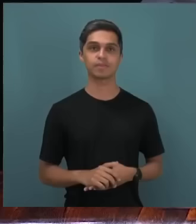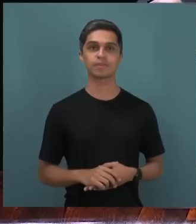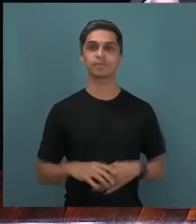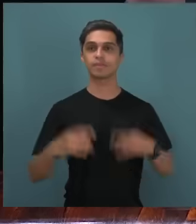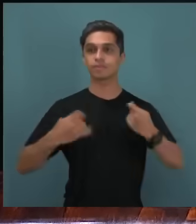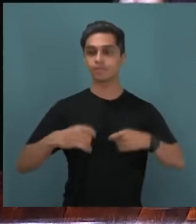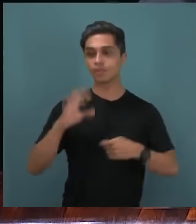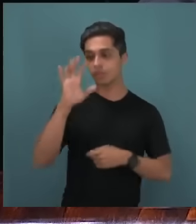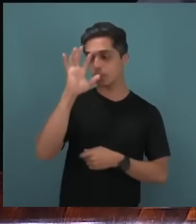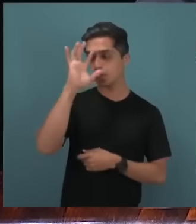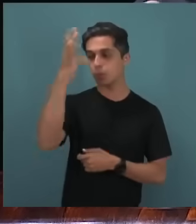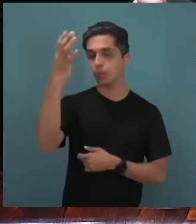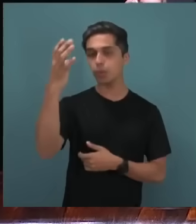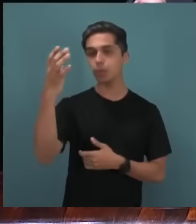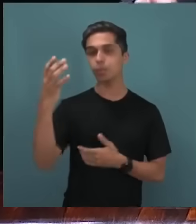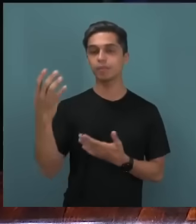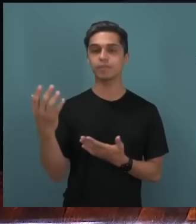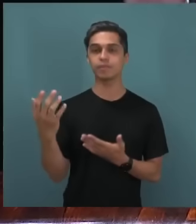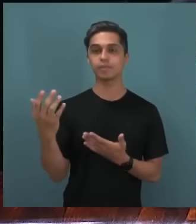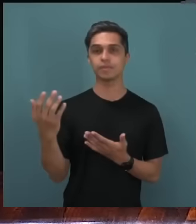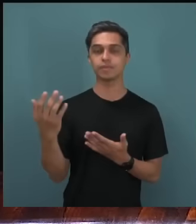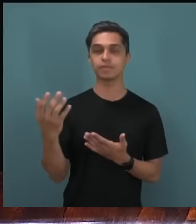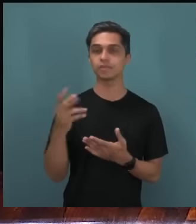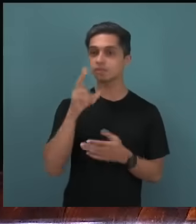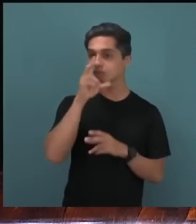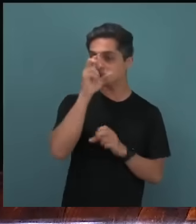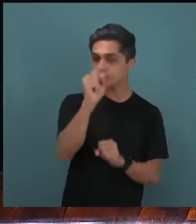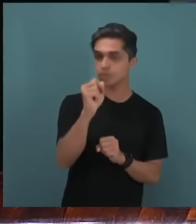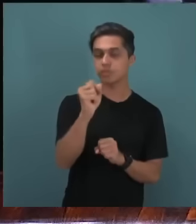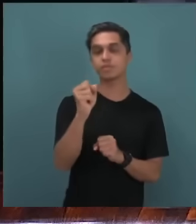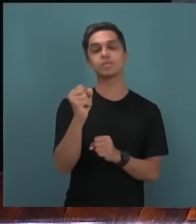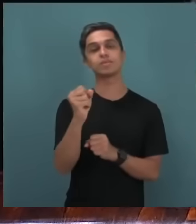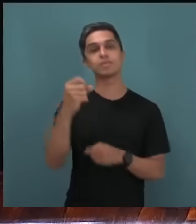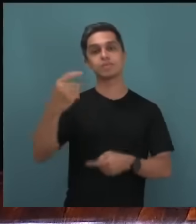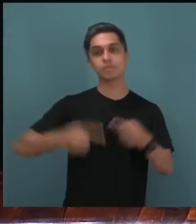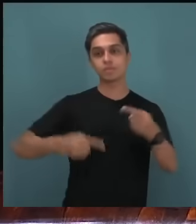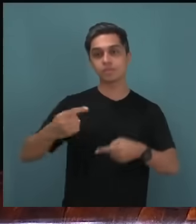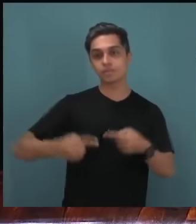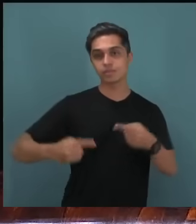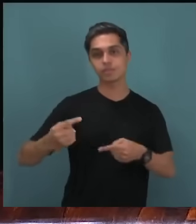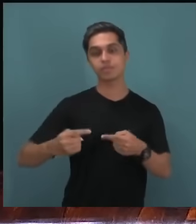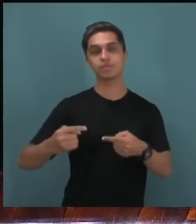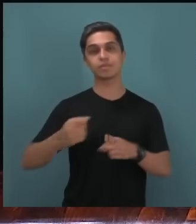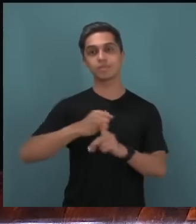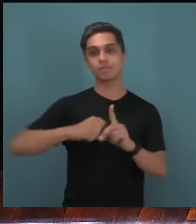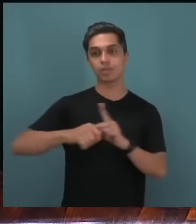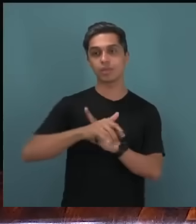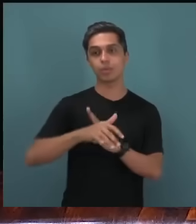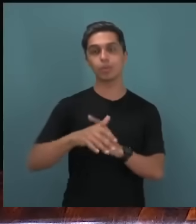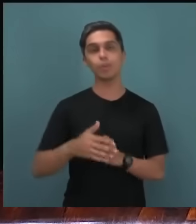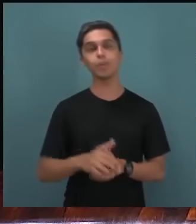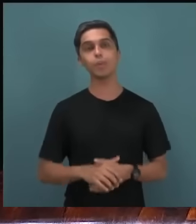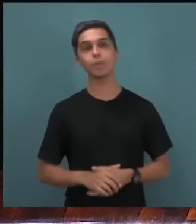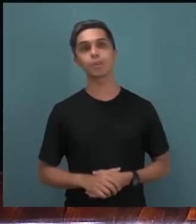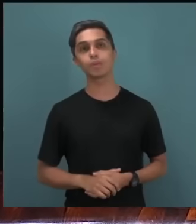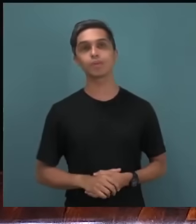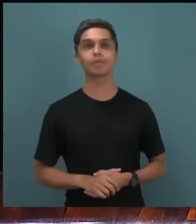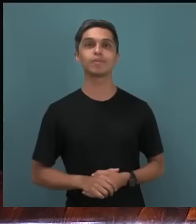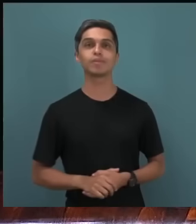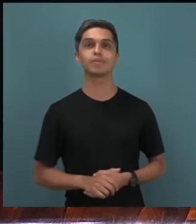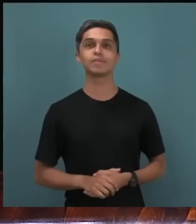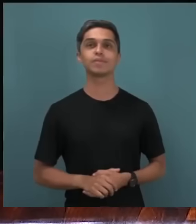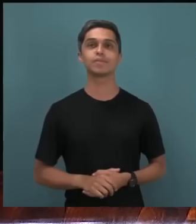fortes, corajosas, politicamente, socialmente e economicamente.